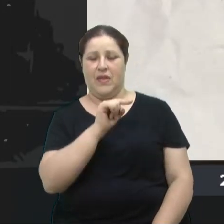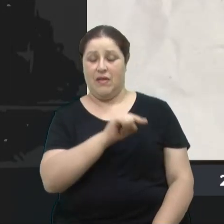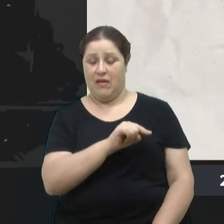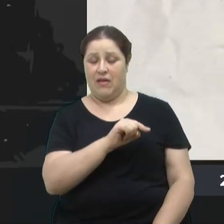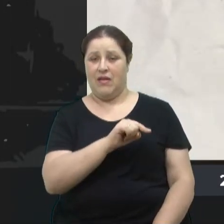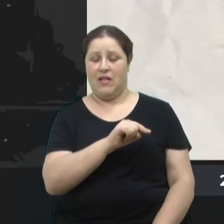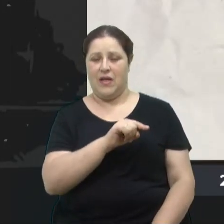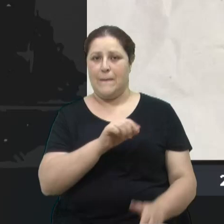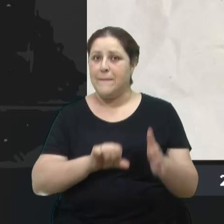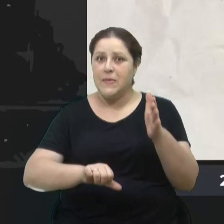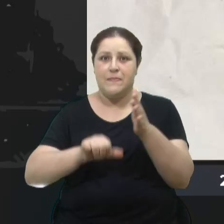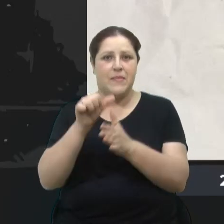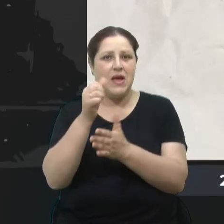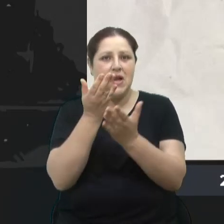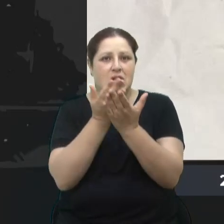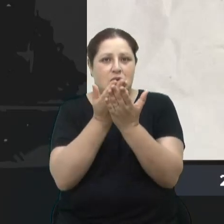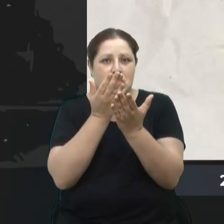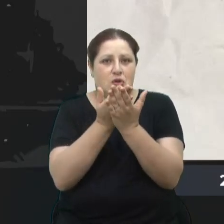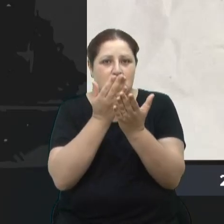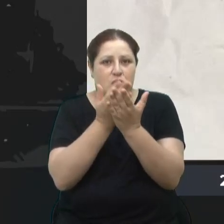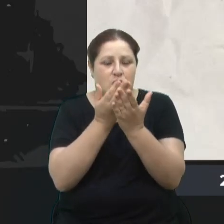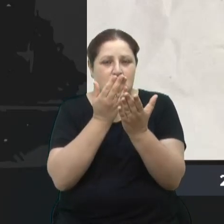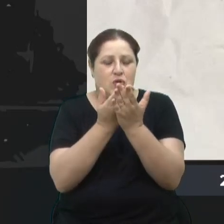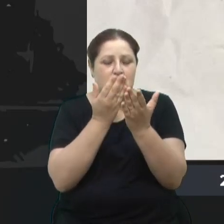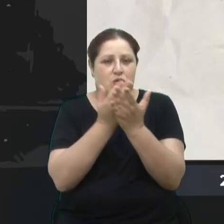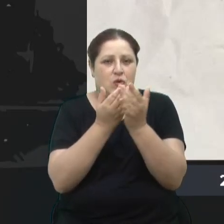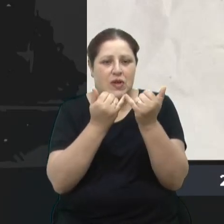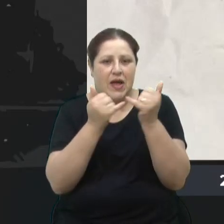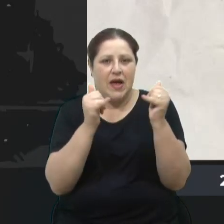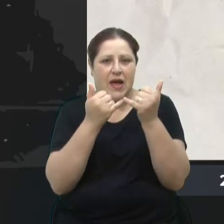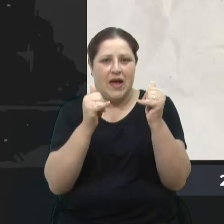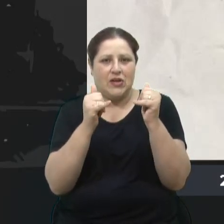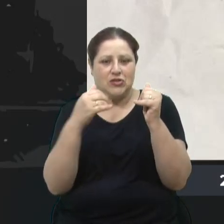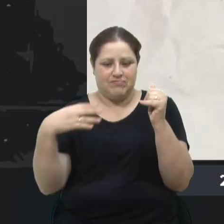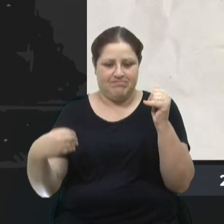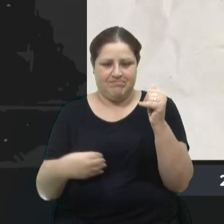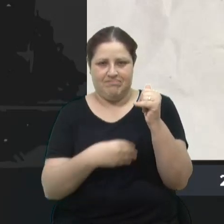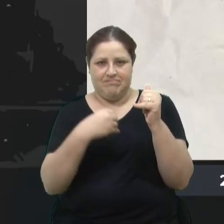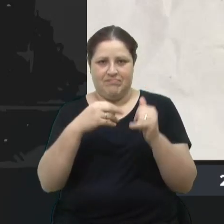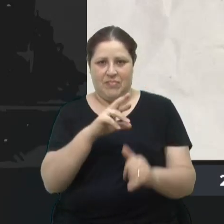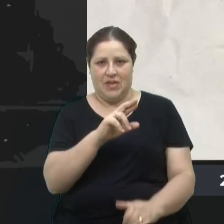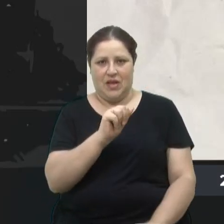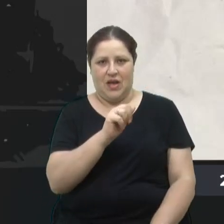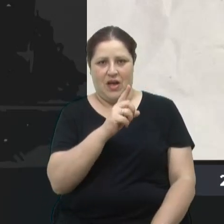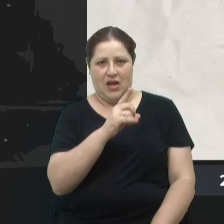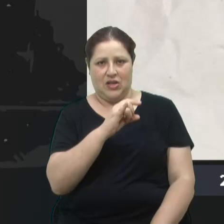a primeira mulher a ganhar um prêmio Nobel de Física em